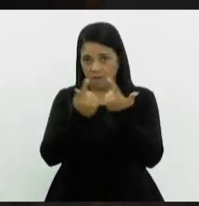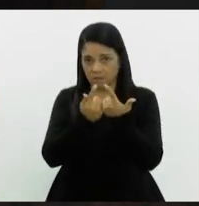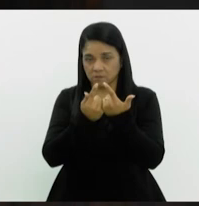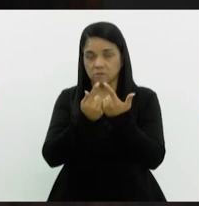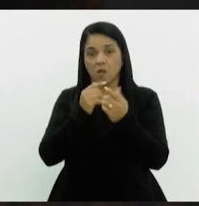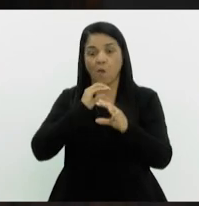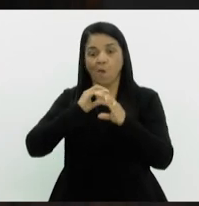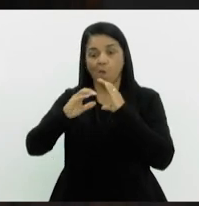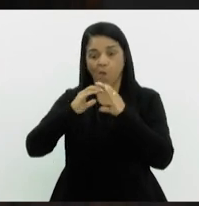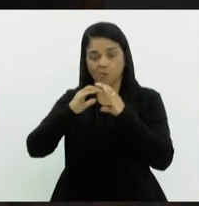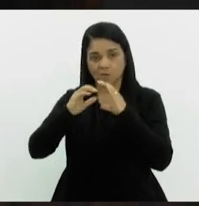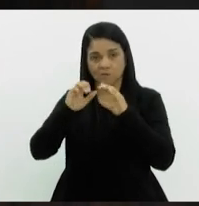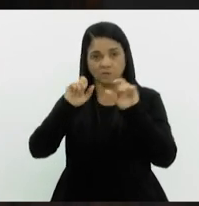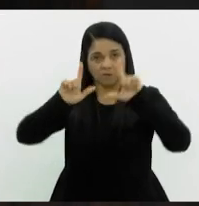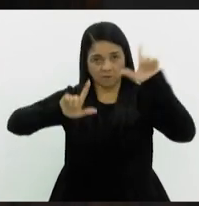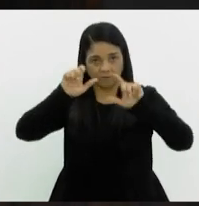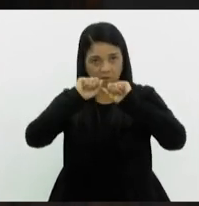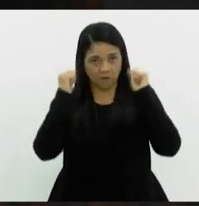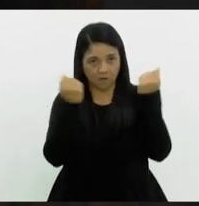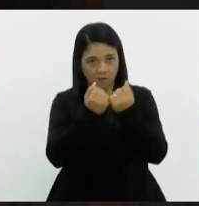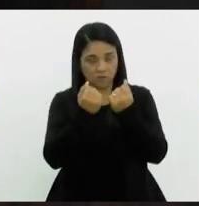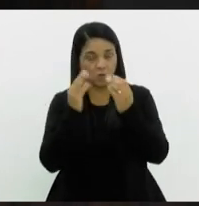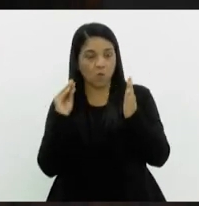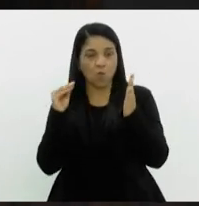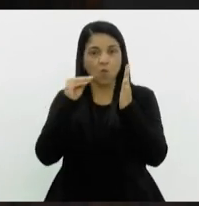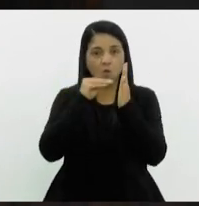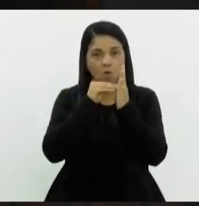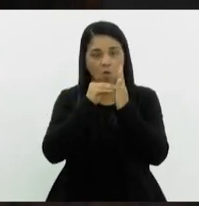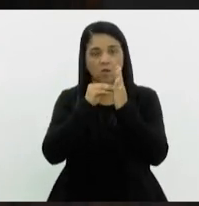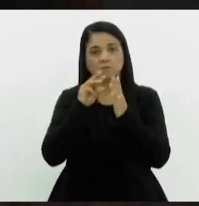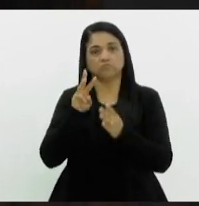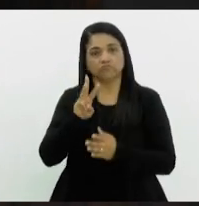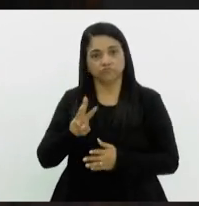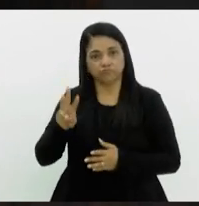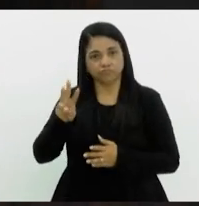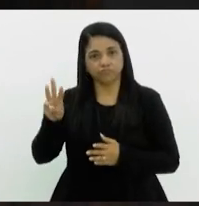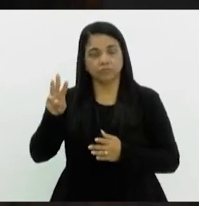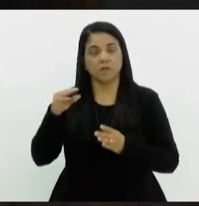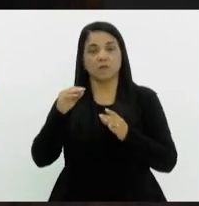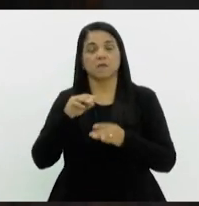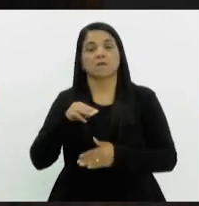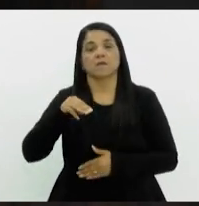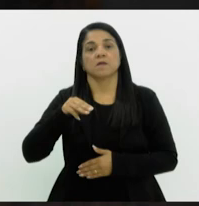comunicação da TV Alerj coloque lá no portal, que é o e-mail